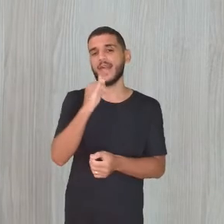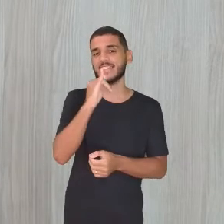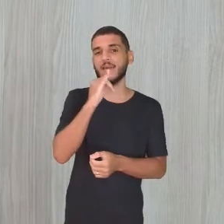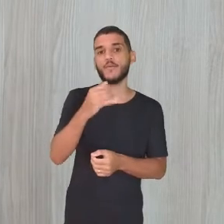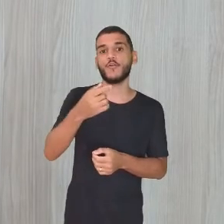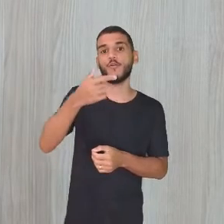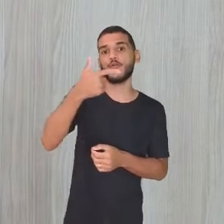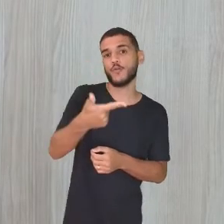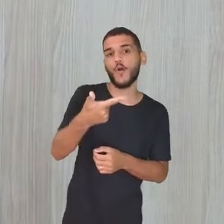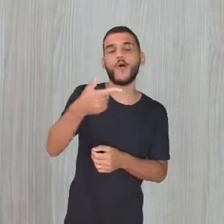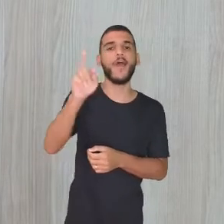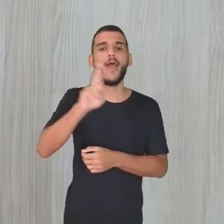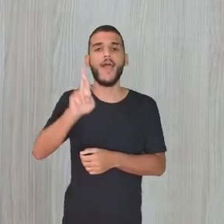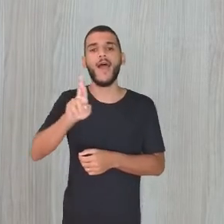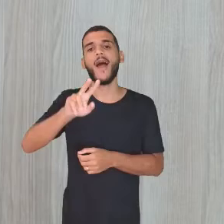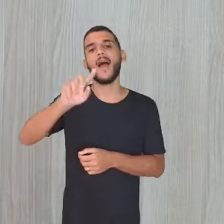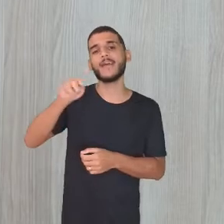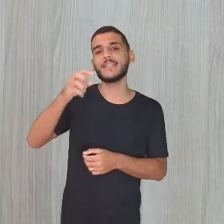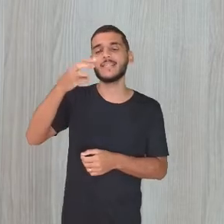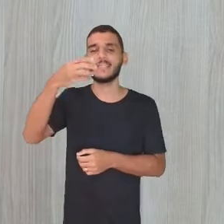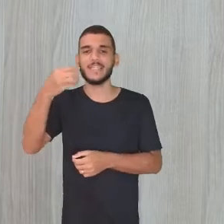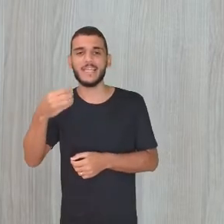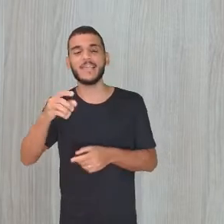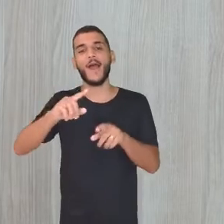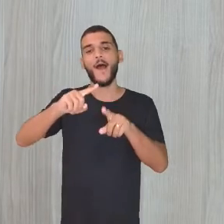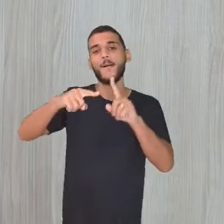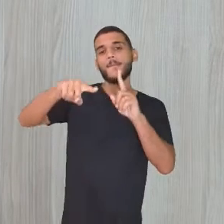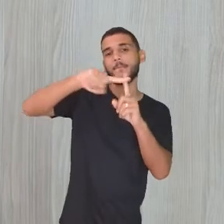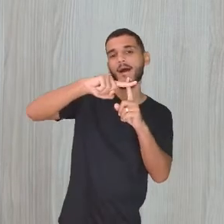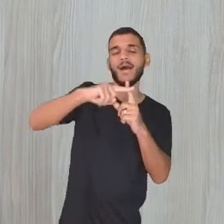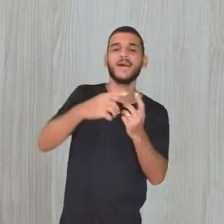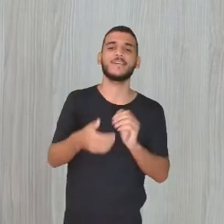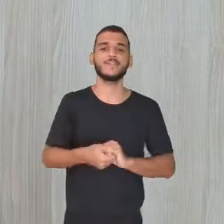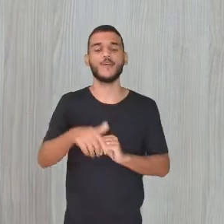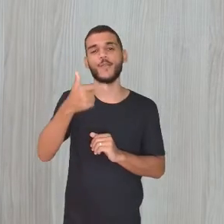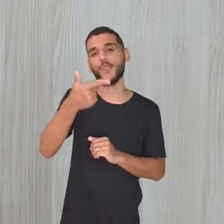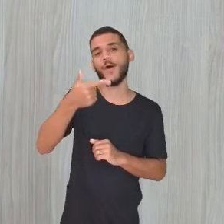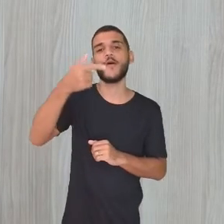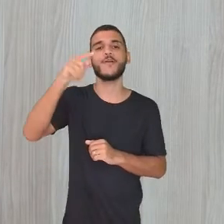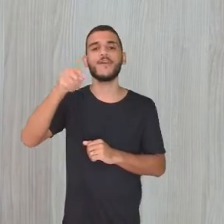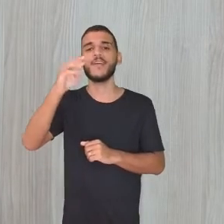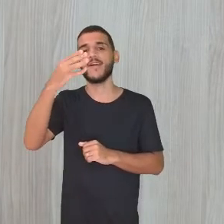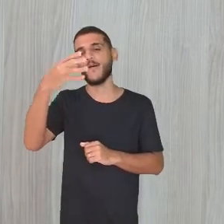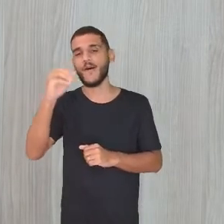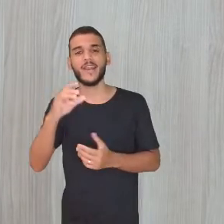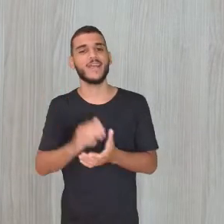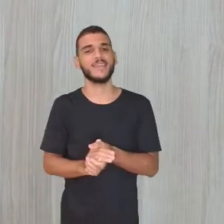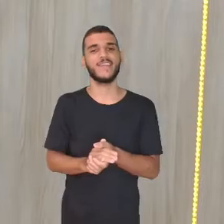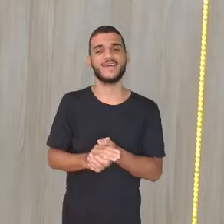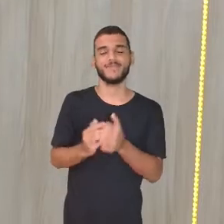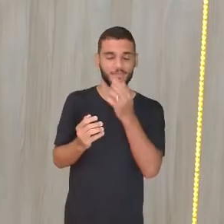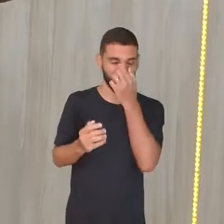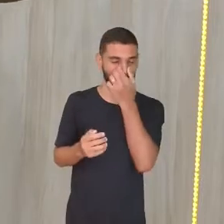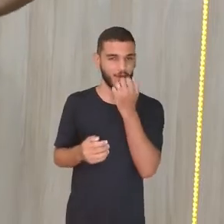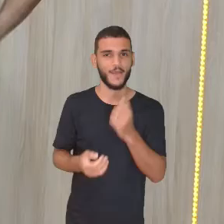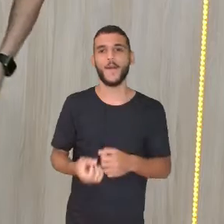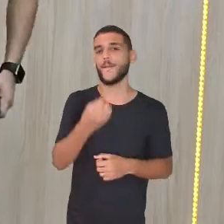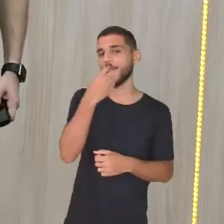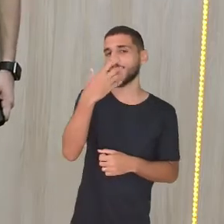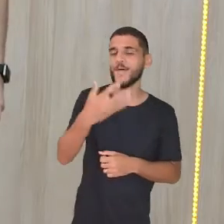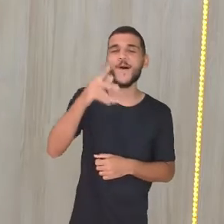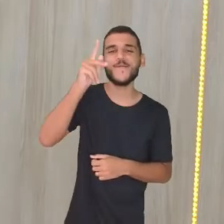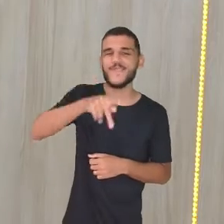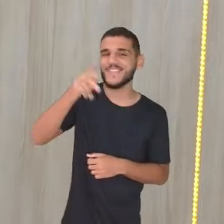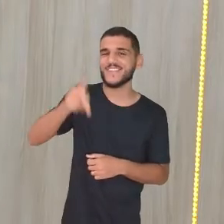2,30 mais R$ 5,40. Quanto é? A gente vai saber isso aí, ó. Então vamos embora, Pedro. Show de bola,